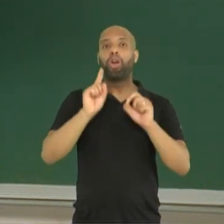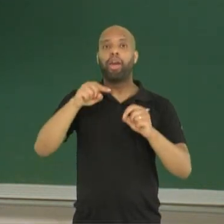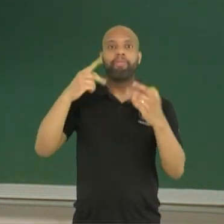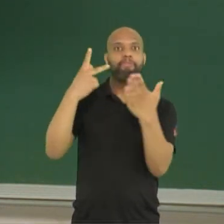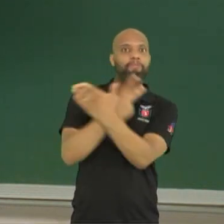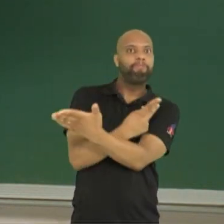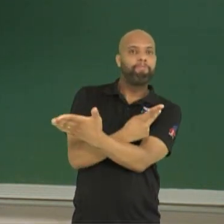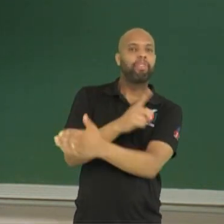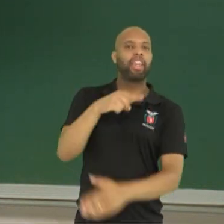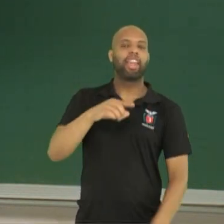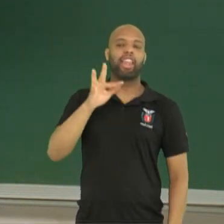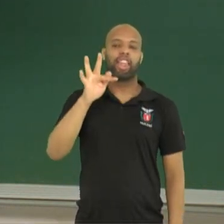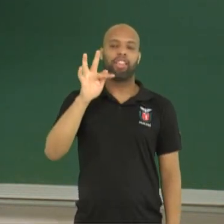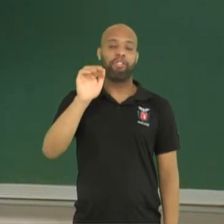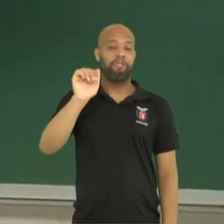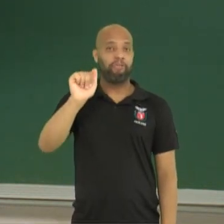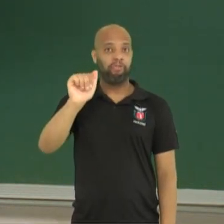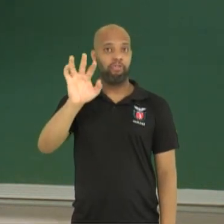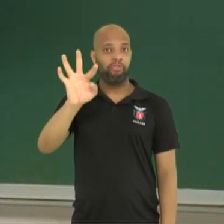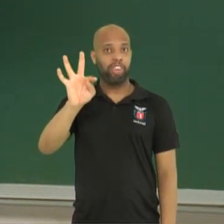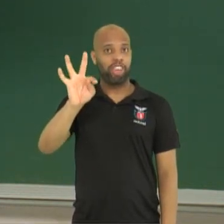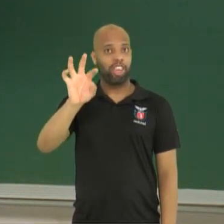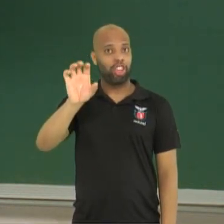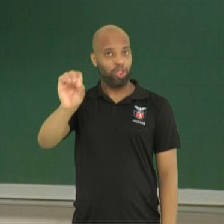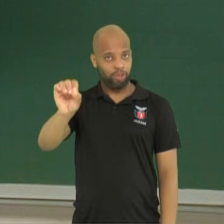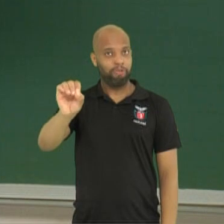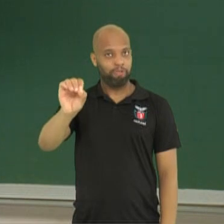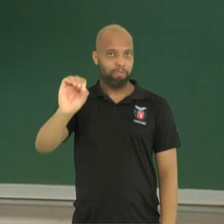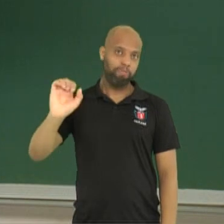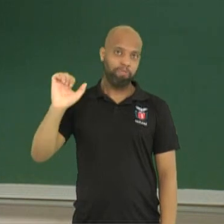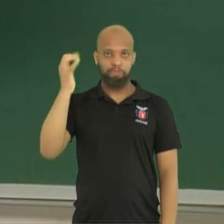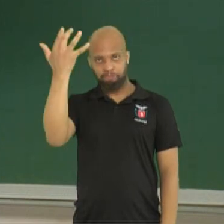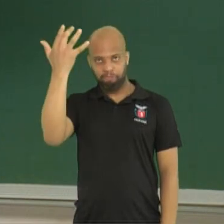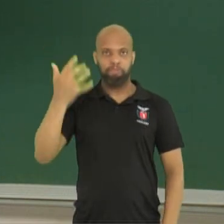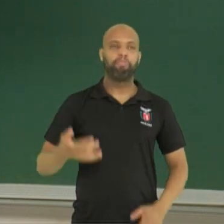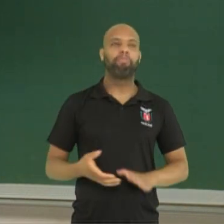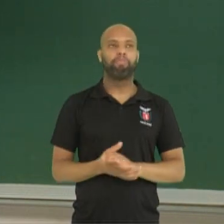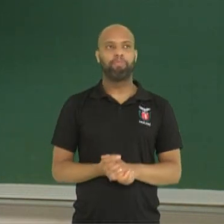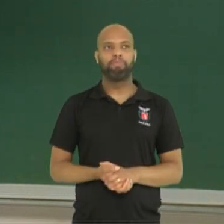fato ali que gerou o nosso conto. Muito bem, né?